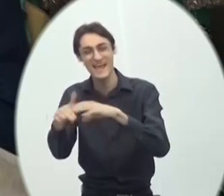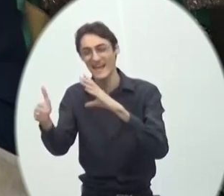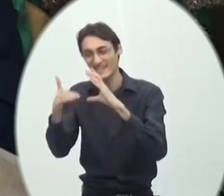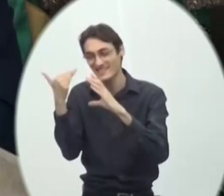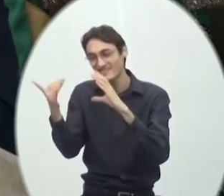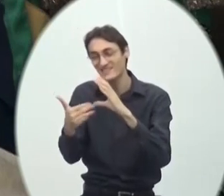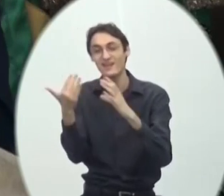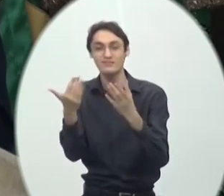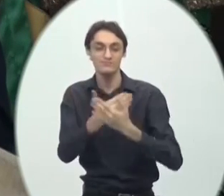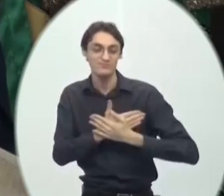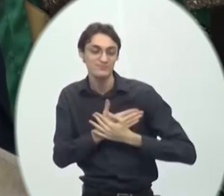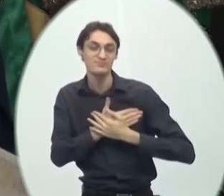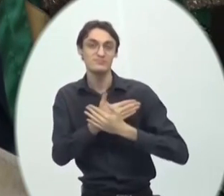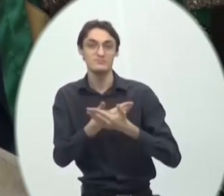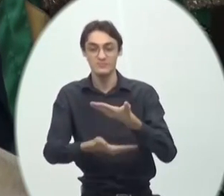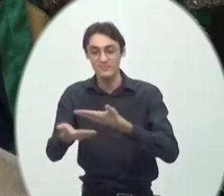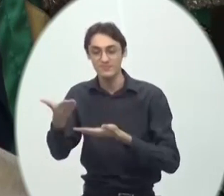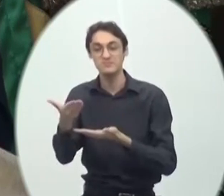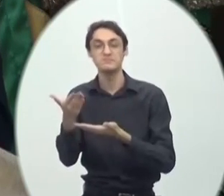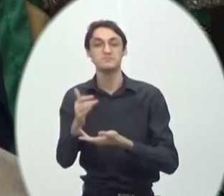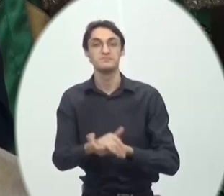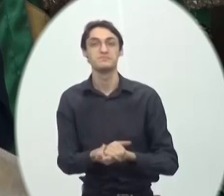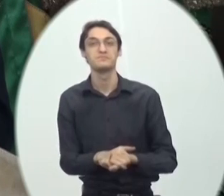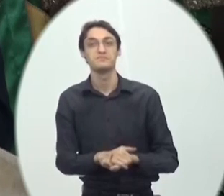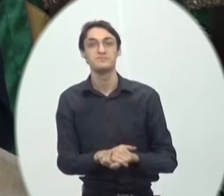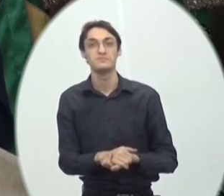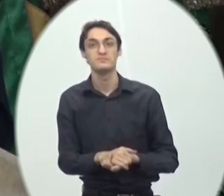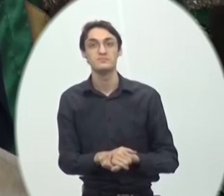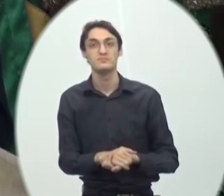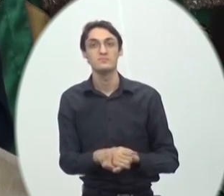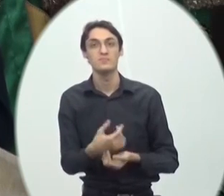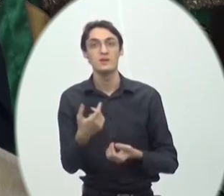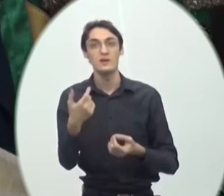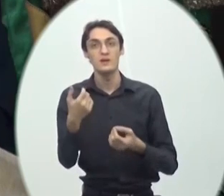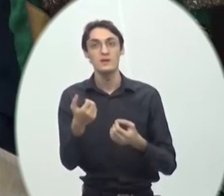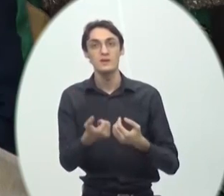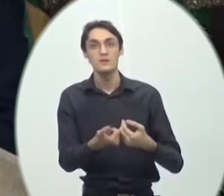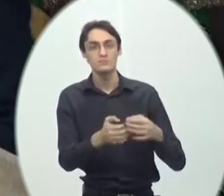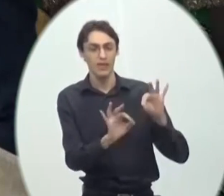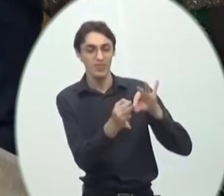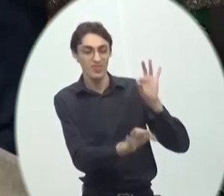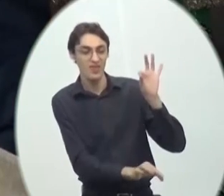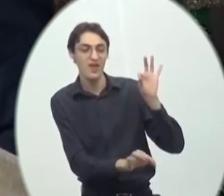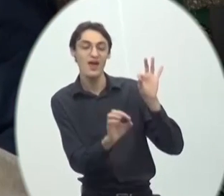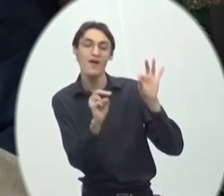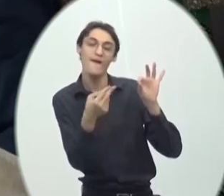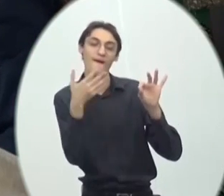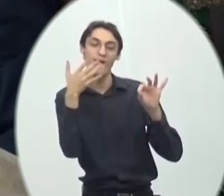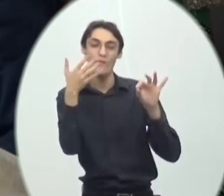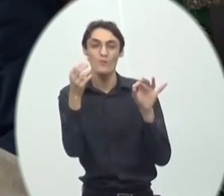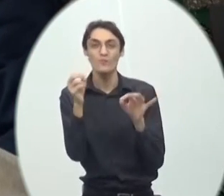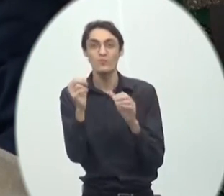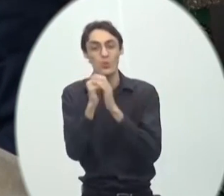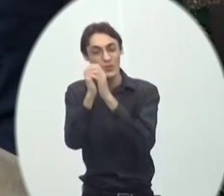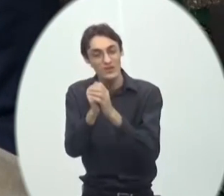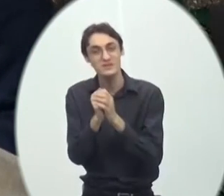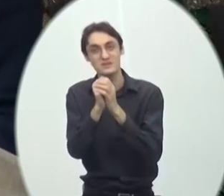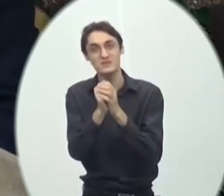manifestaram solidariedade, através das palavras de consolo, através também das